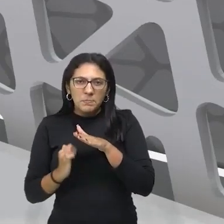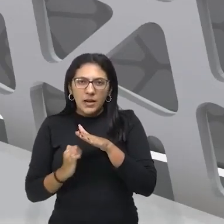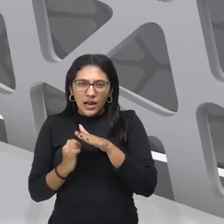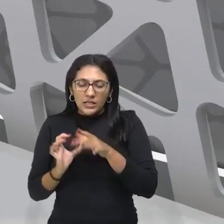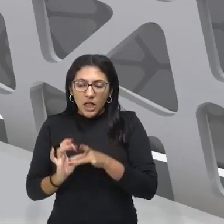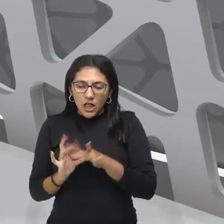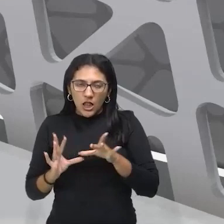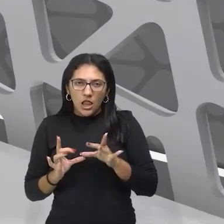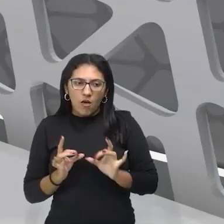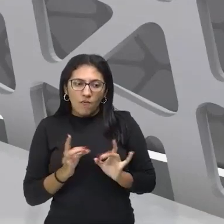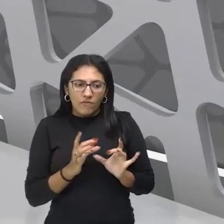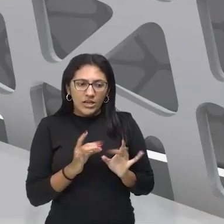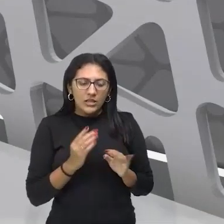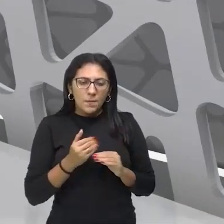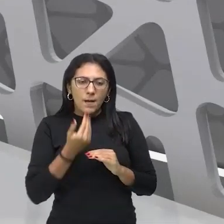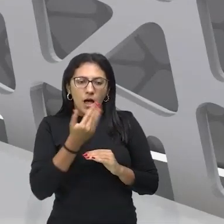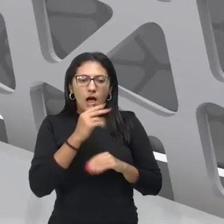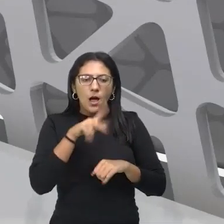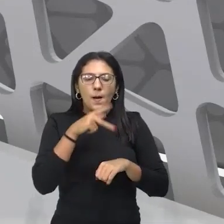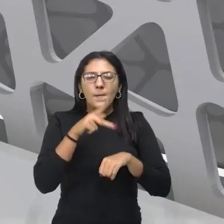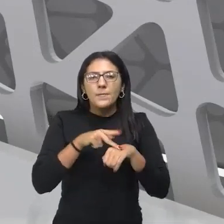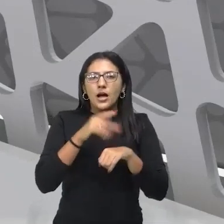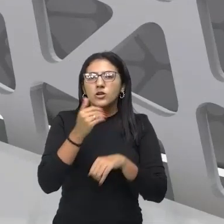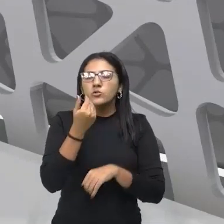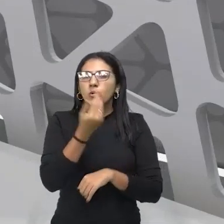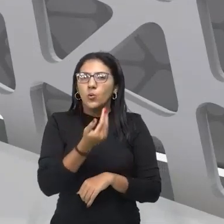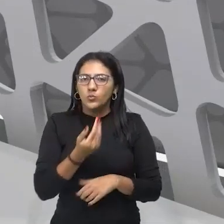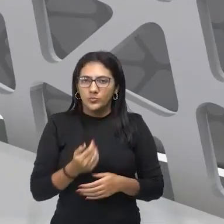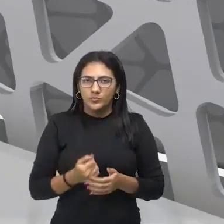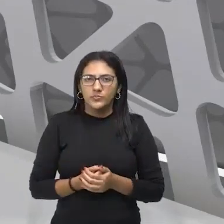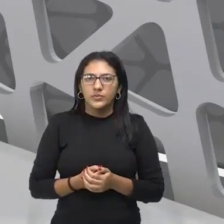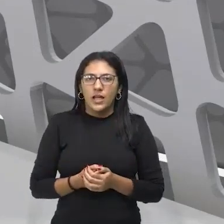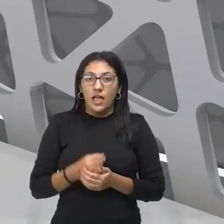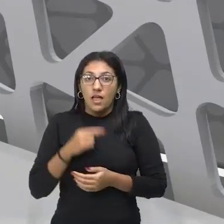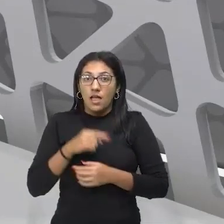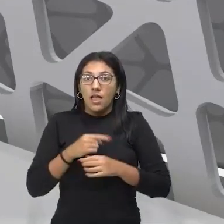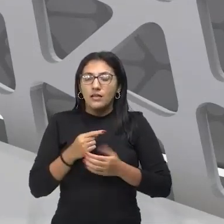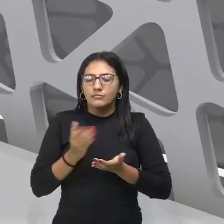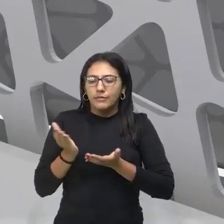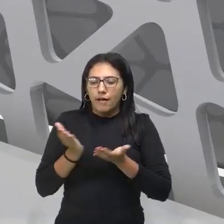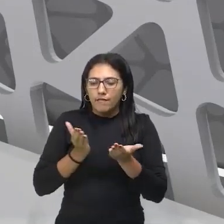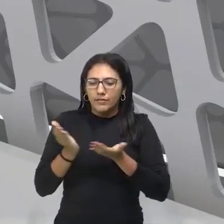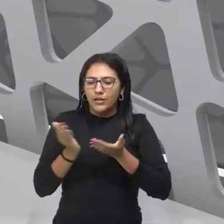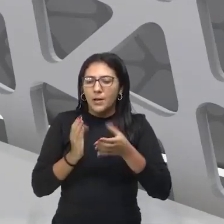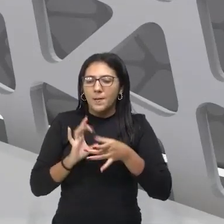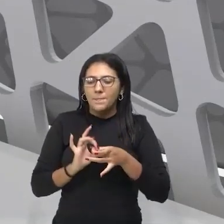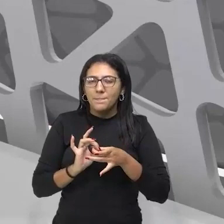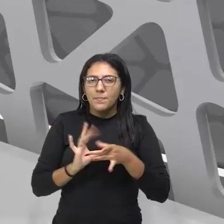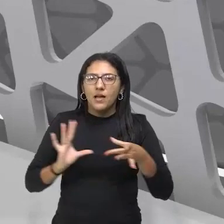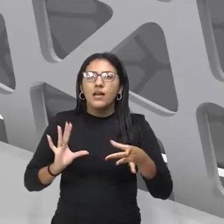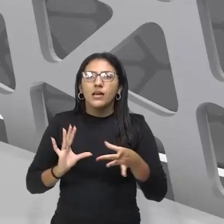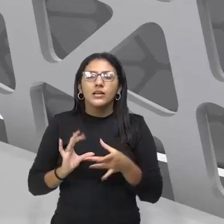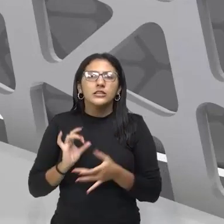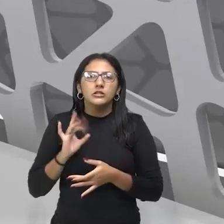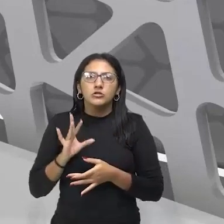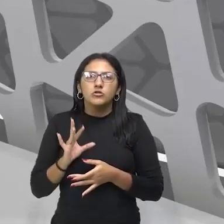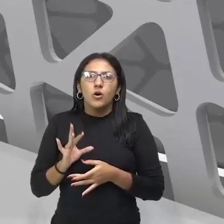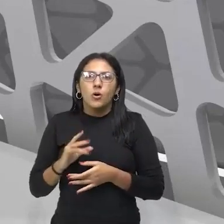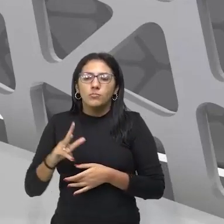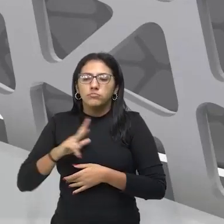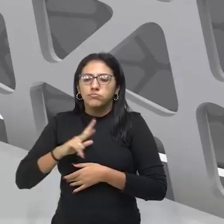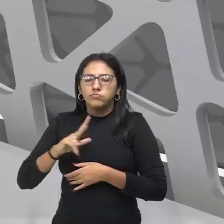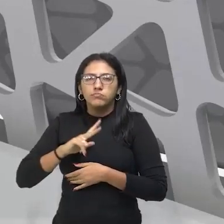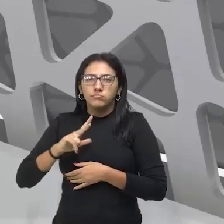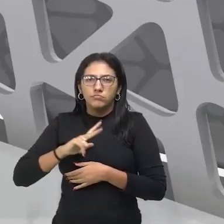público para o capital estrangeiro. E aquele serviço que antes era oferecido pelo capital